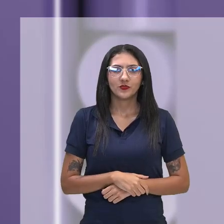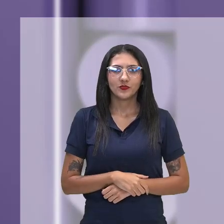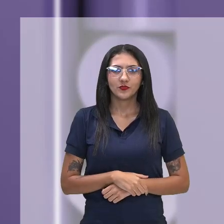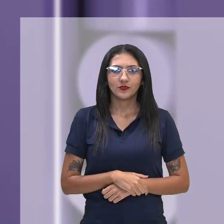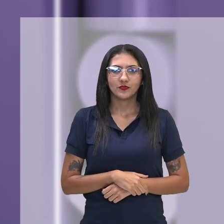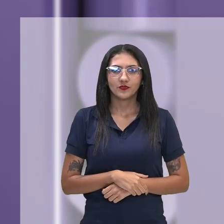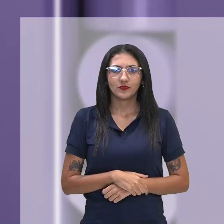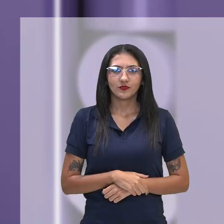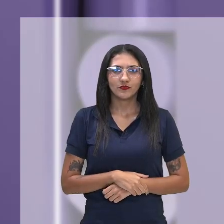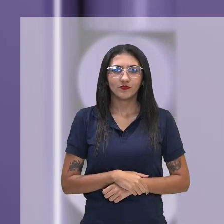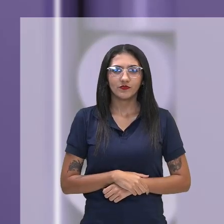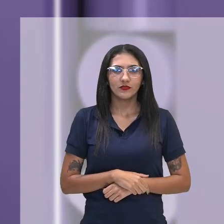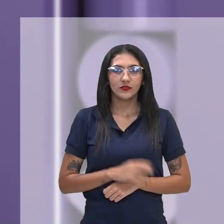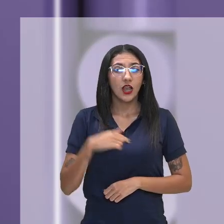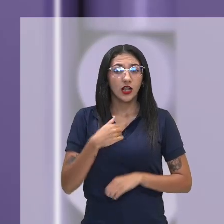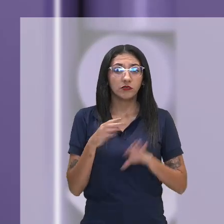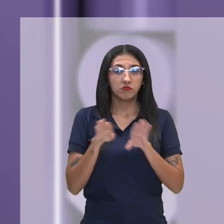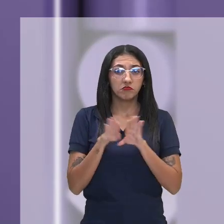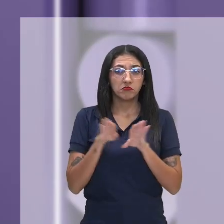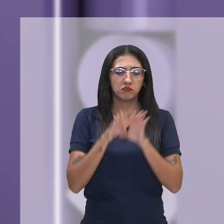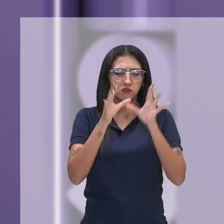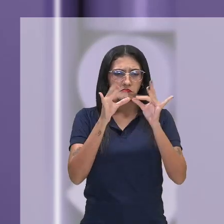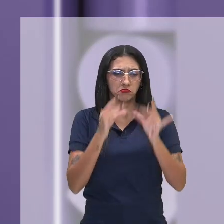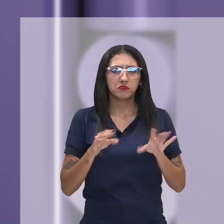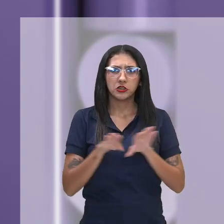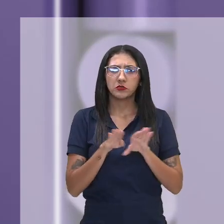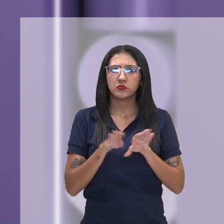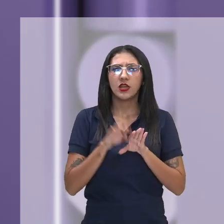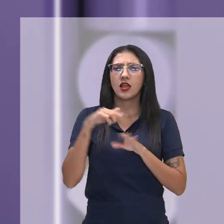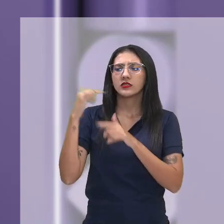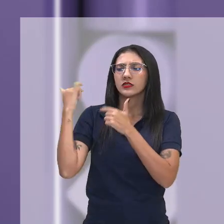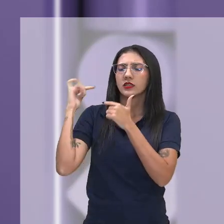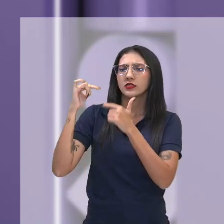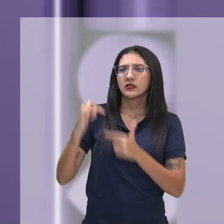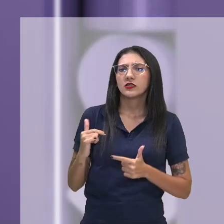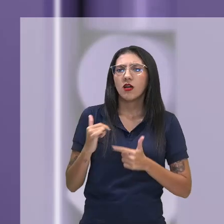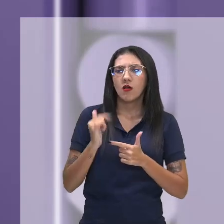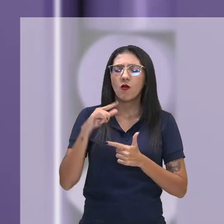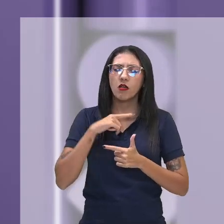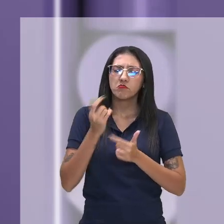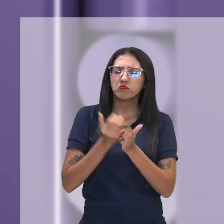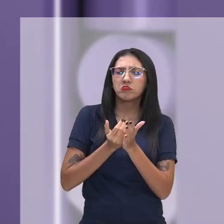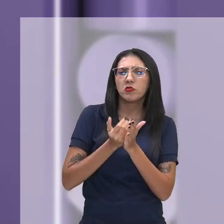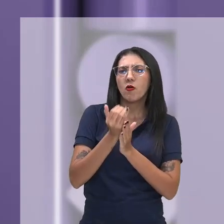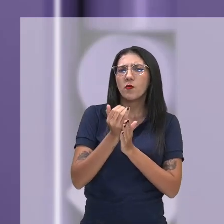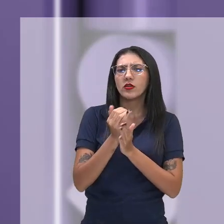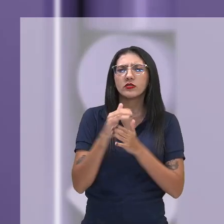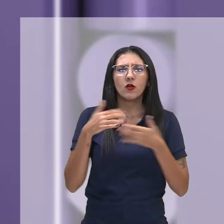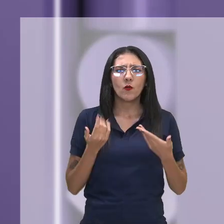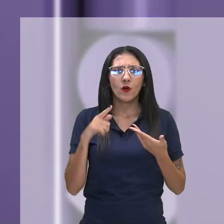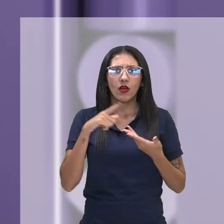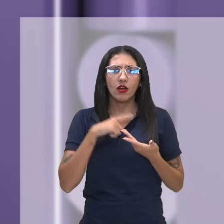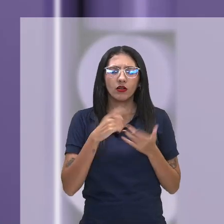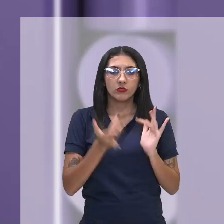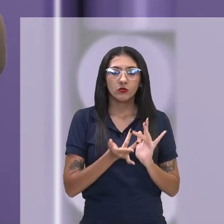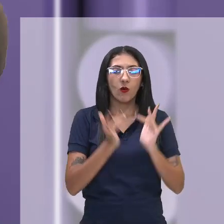um pouco mais e entender que essas tradições religiosas orais, elas nascem num contexto em